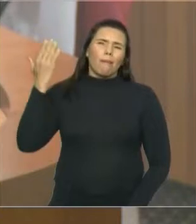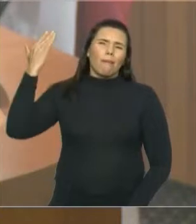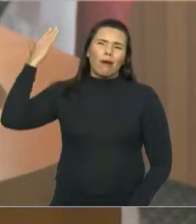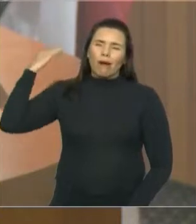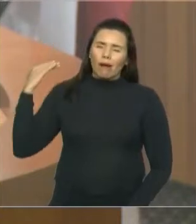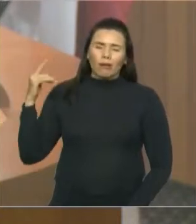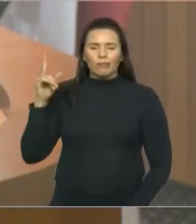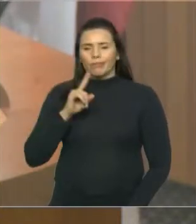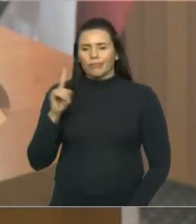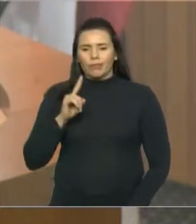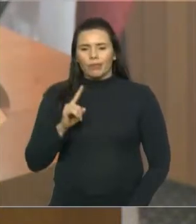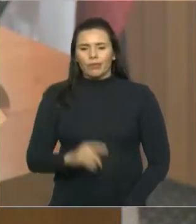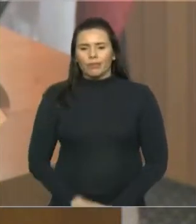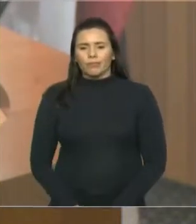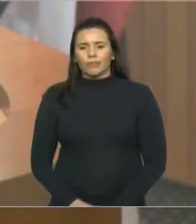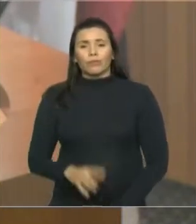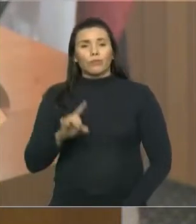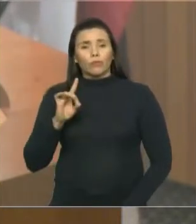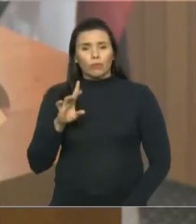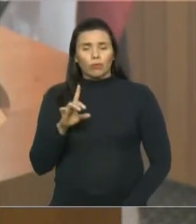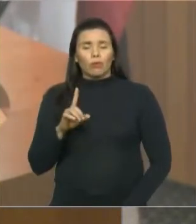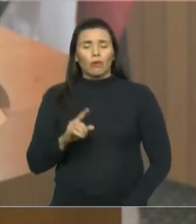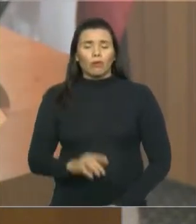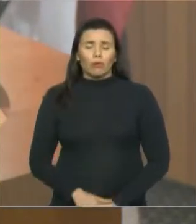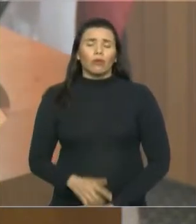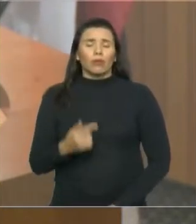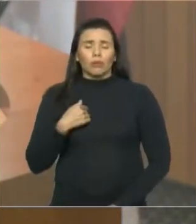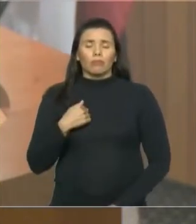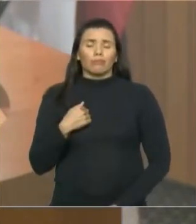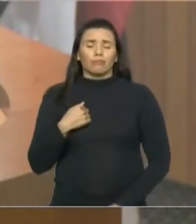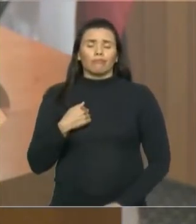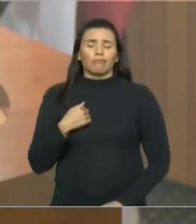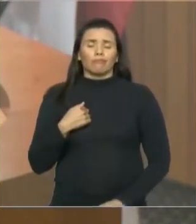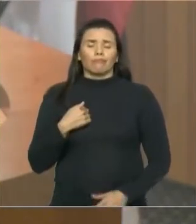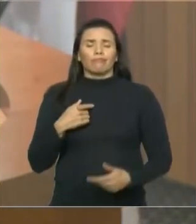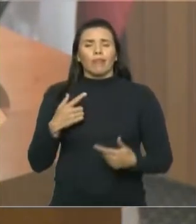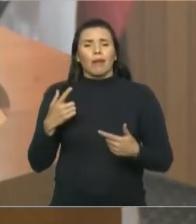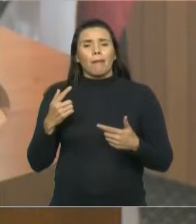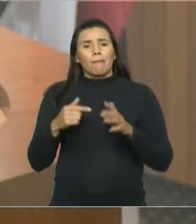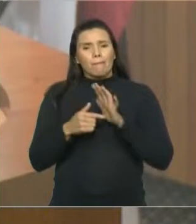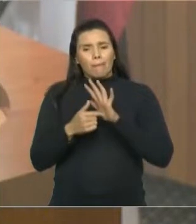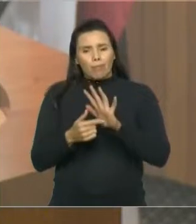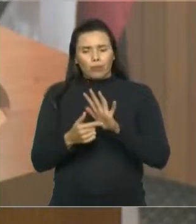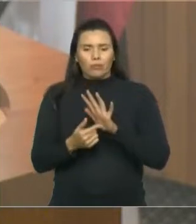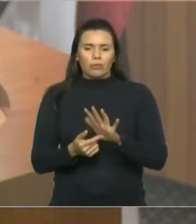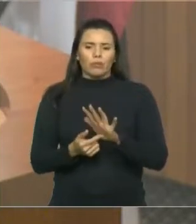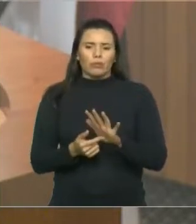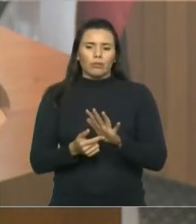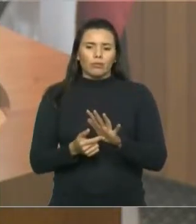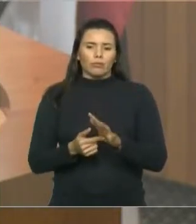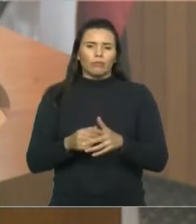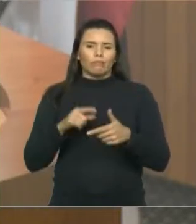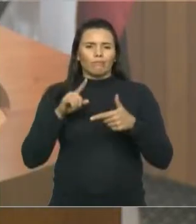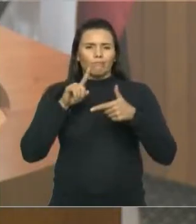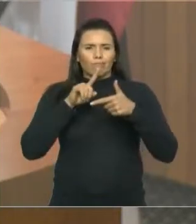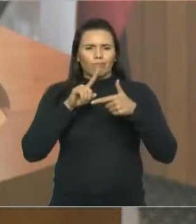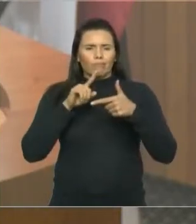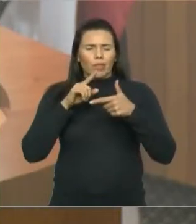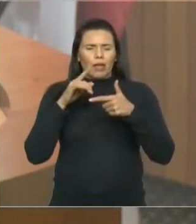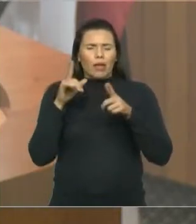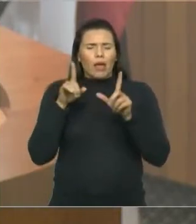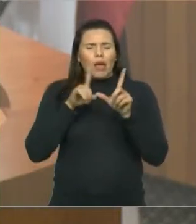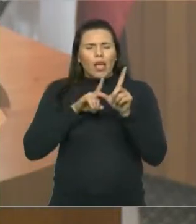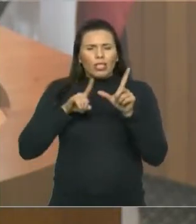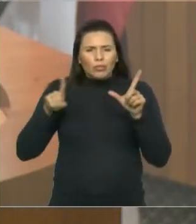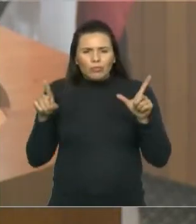atrás, é apenas um dado conceitual que a gente tem de ter no presente para poder prospectar cenários para o futuro,